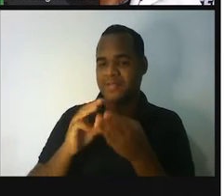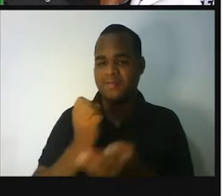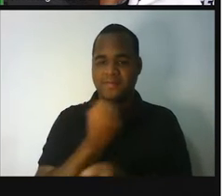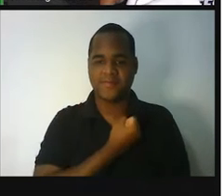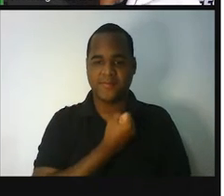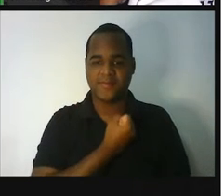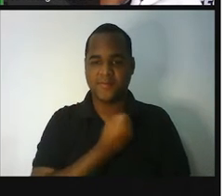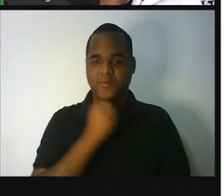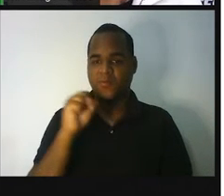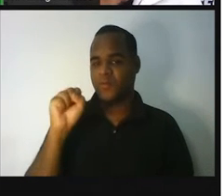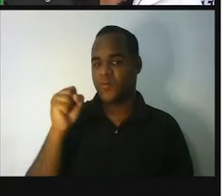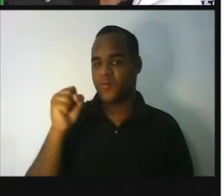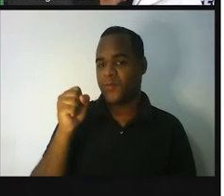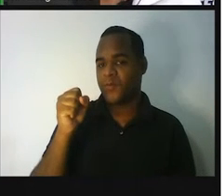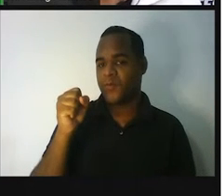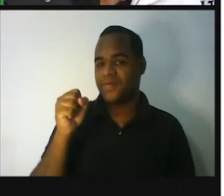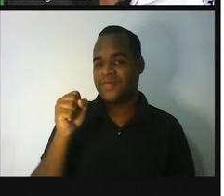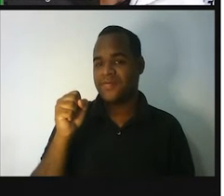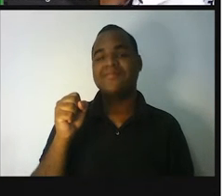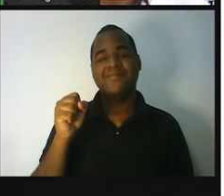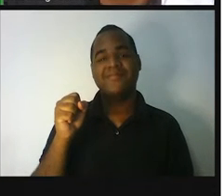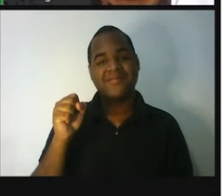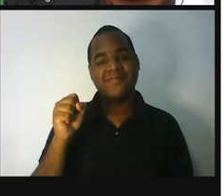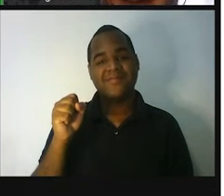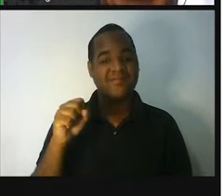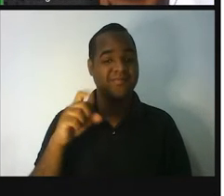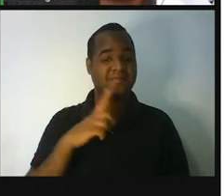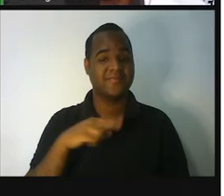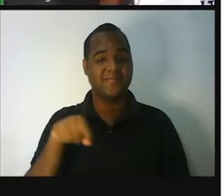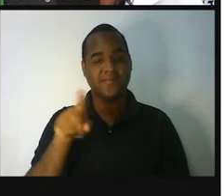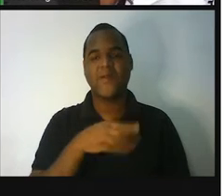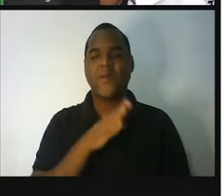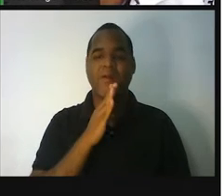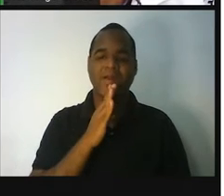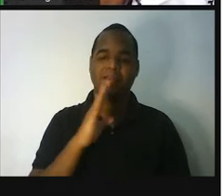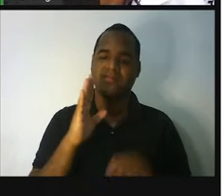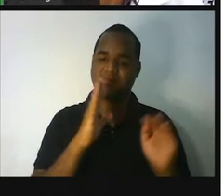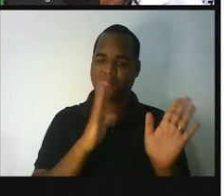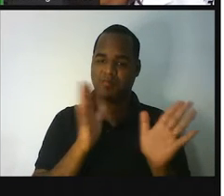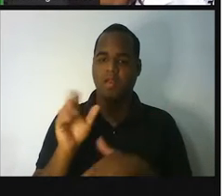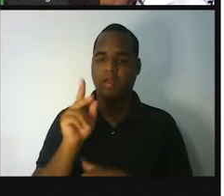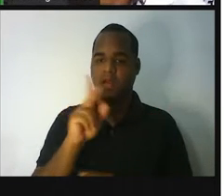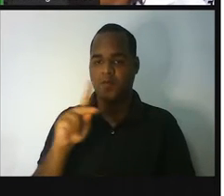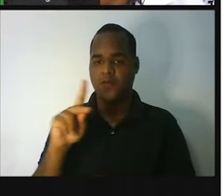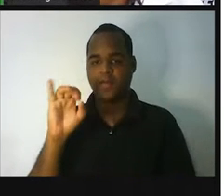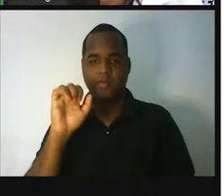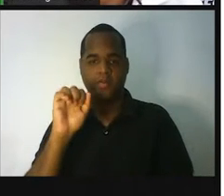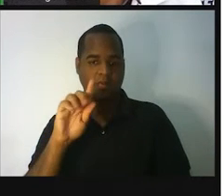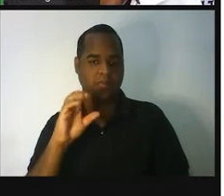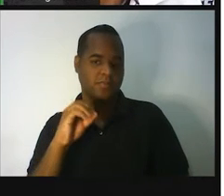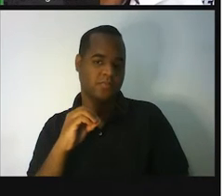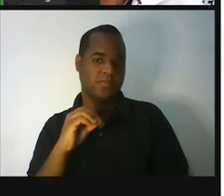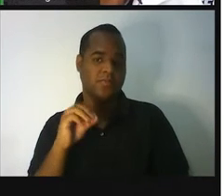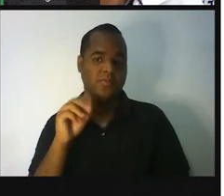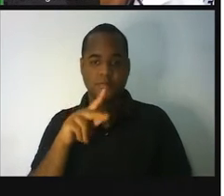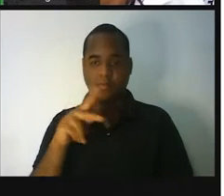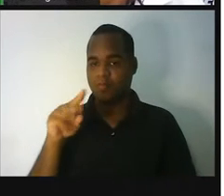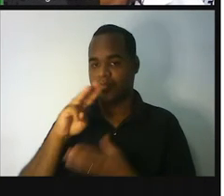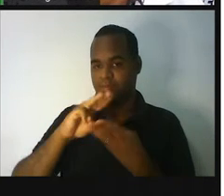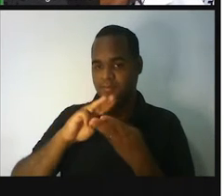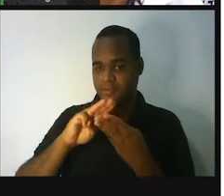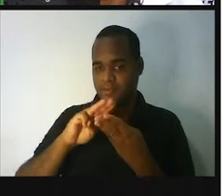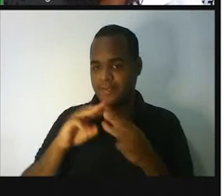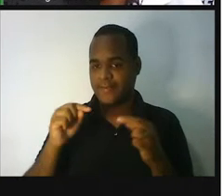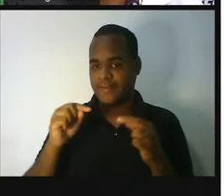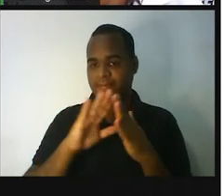é aula de número 8 você já me conhece eu sou professor e acabamos o professor de matemática